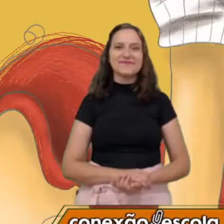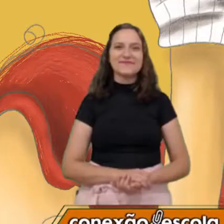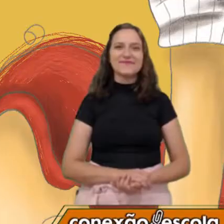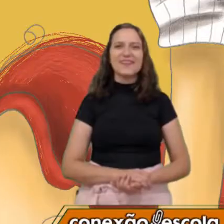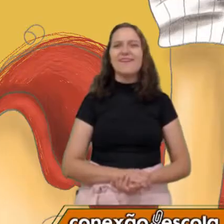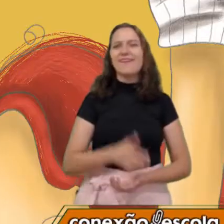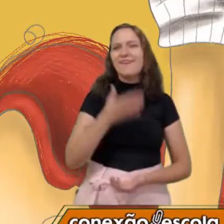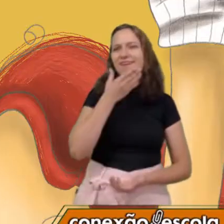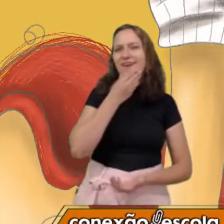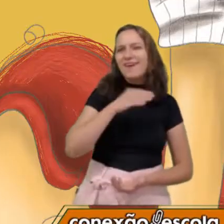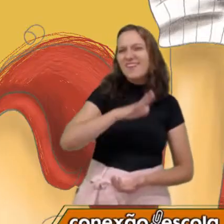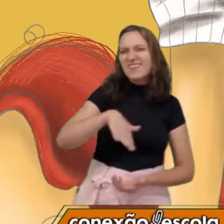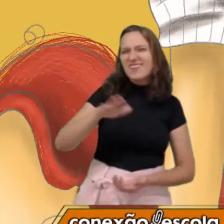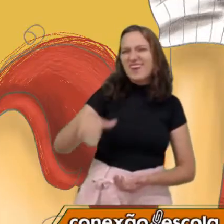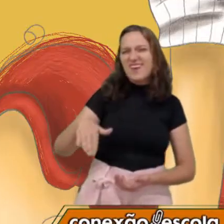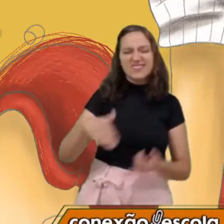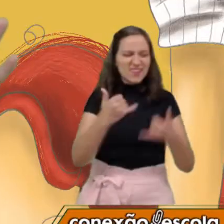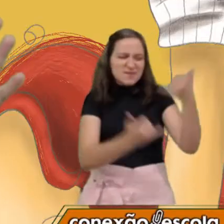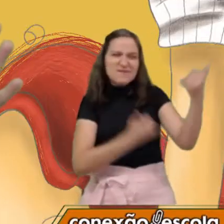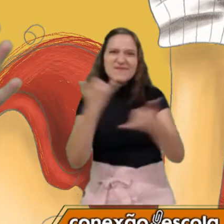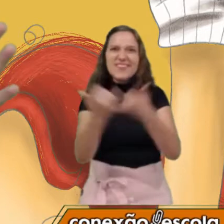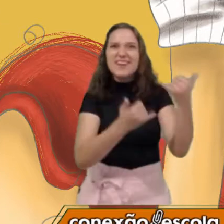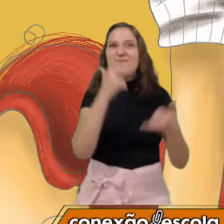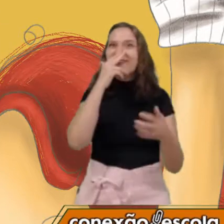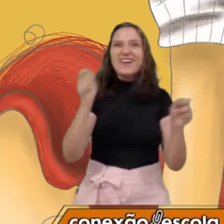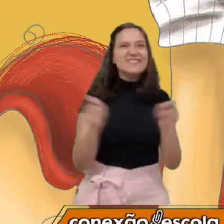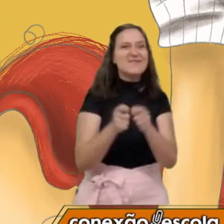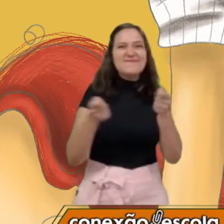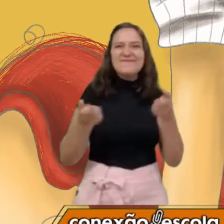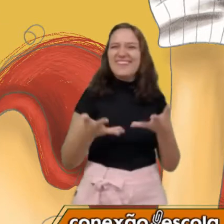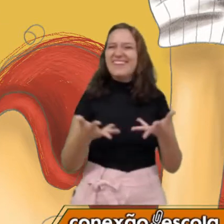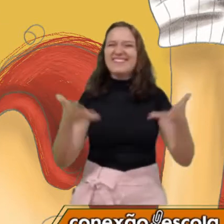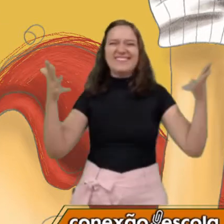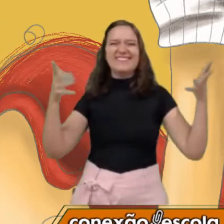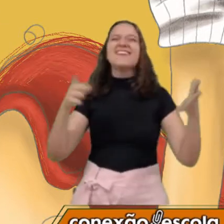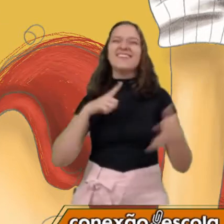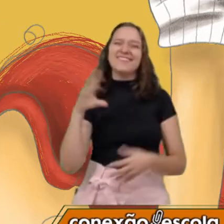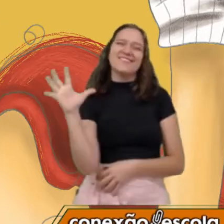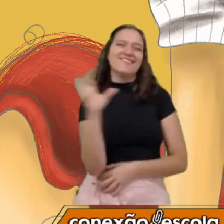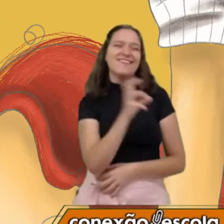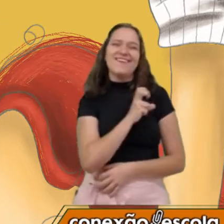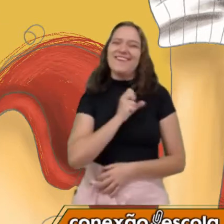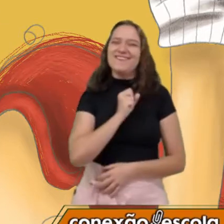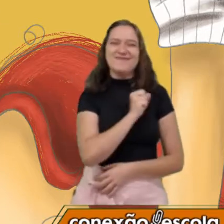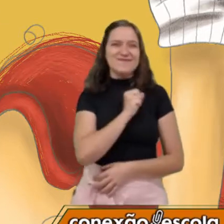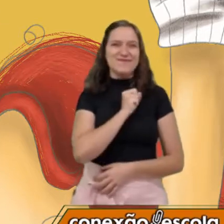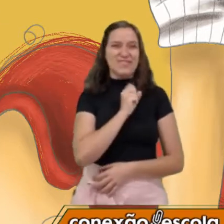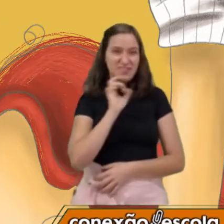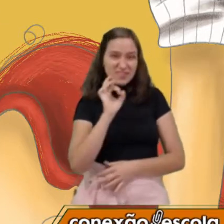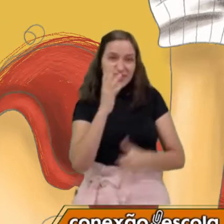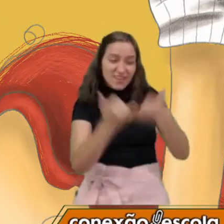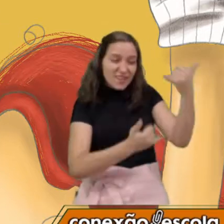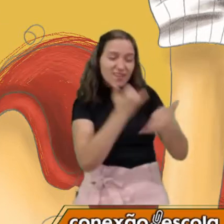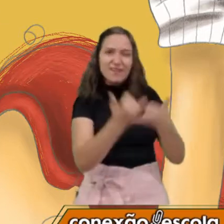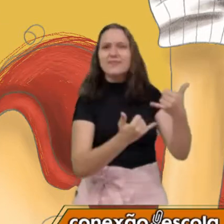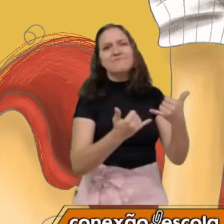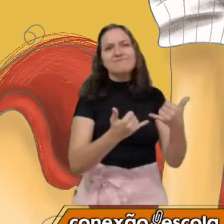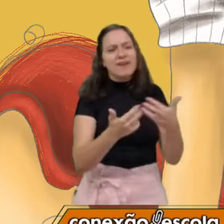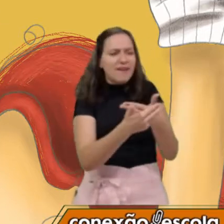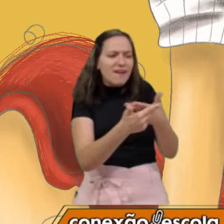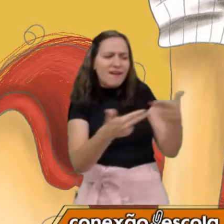é uma criança com seu brinquedo é magia em pura pego não é apenas diversão